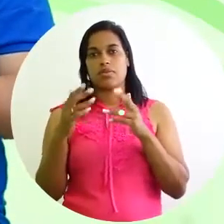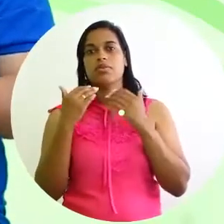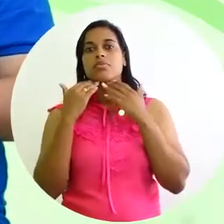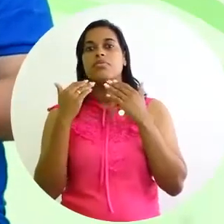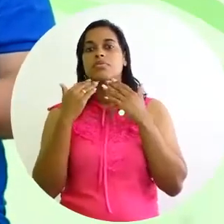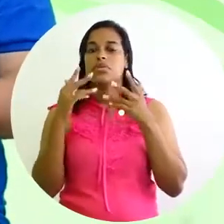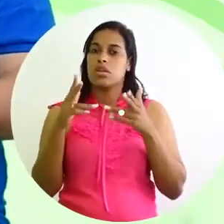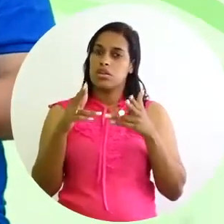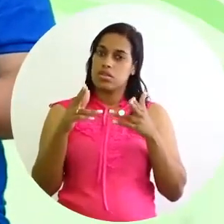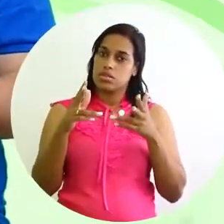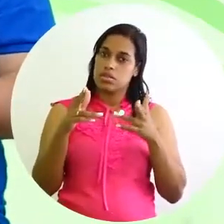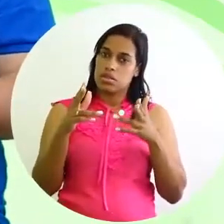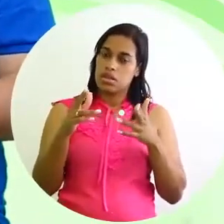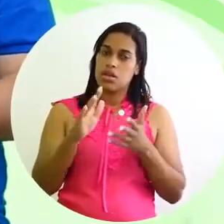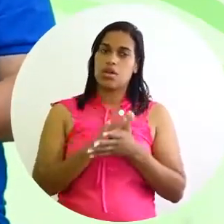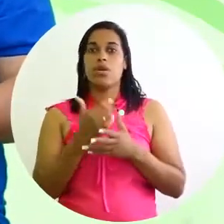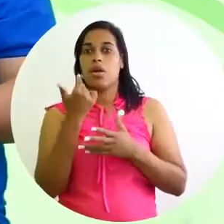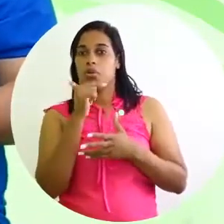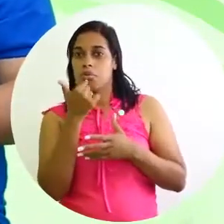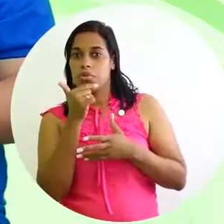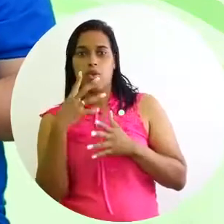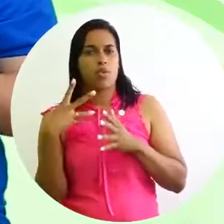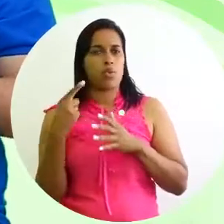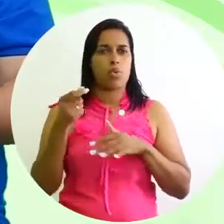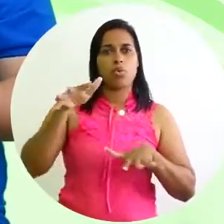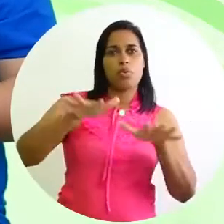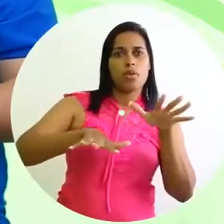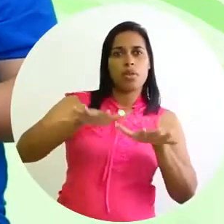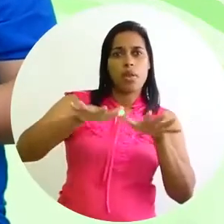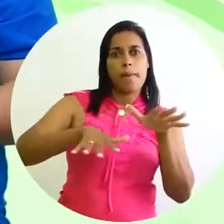sem edição, com